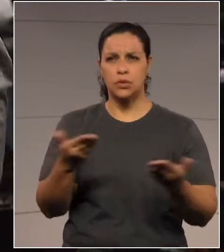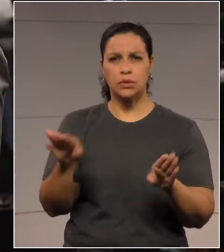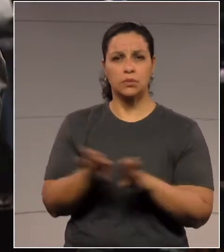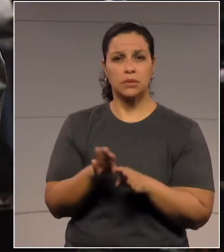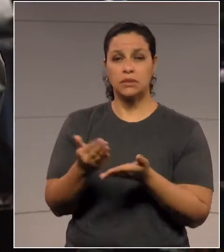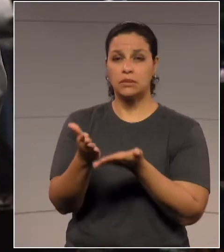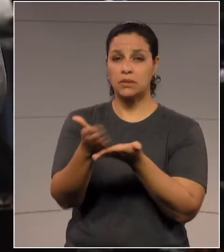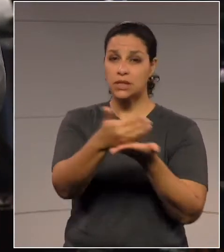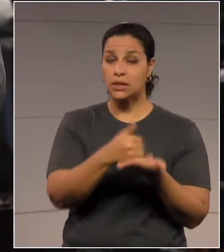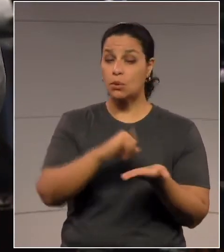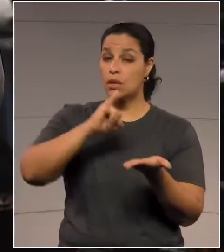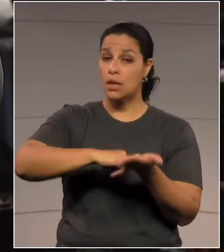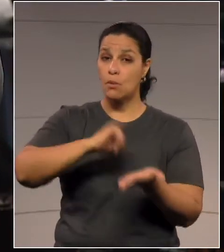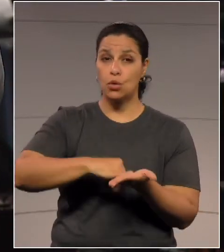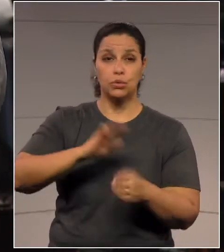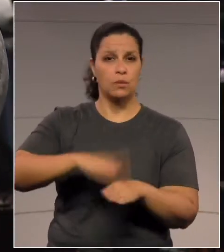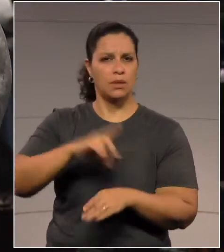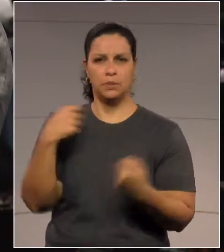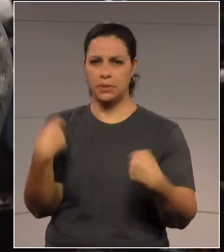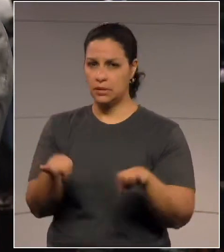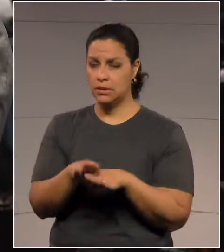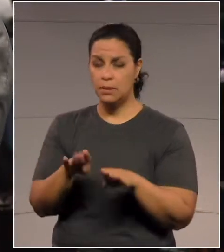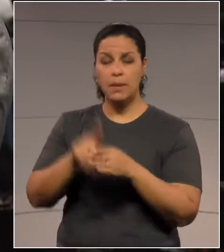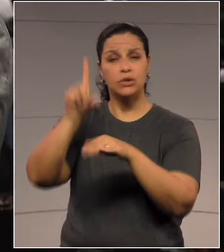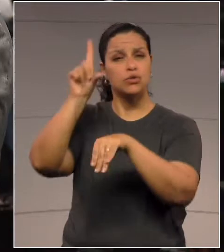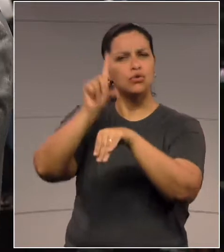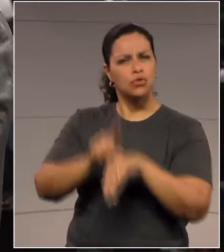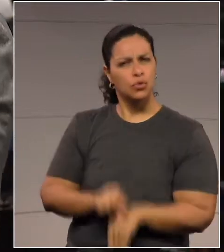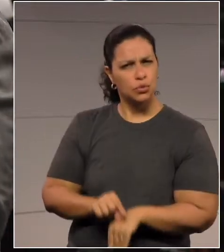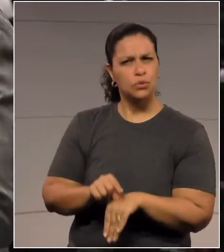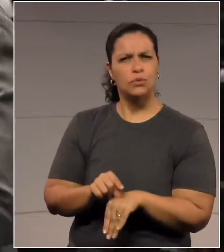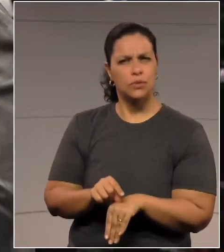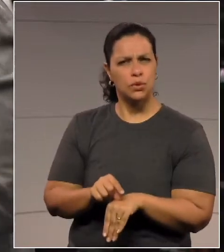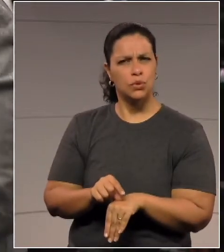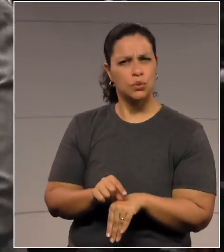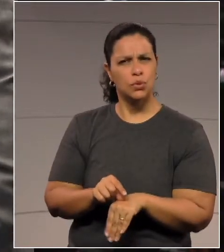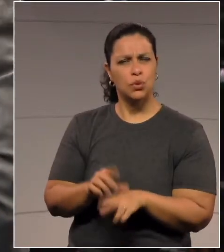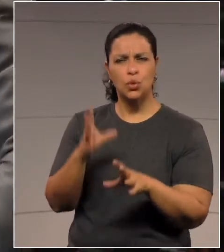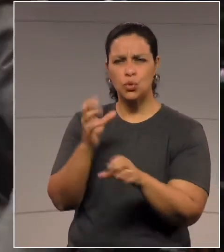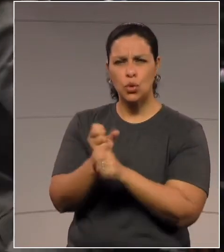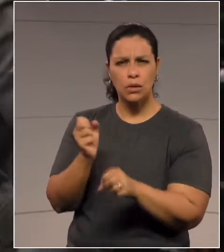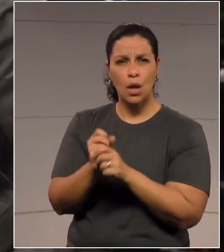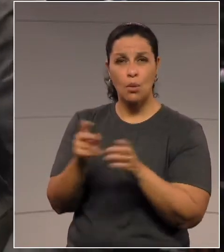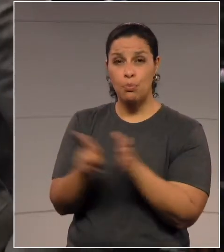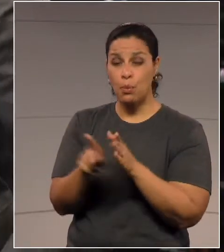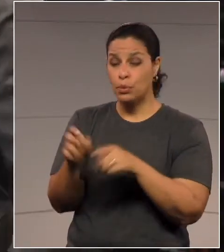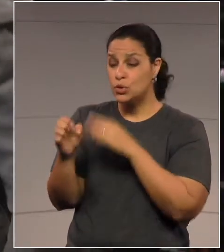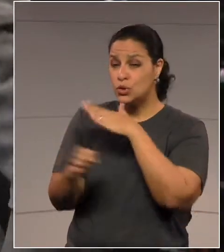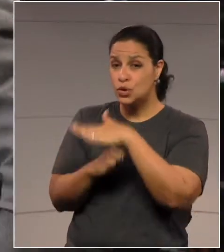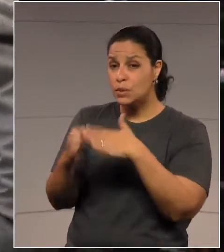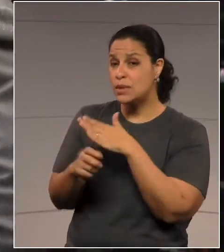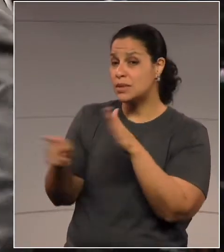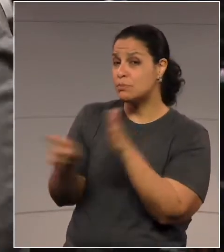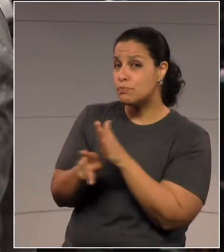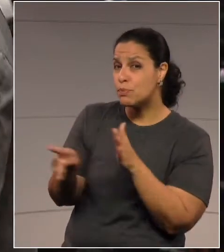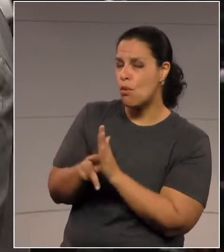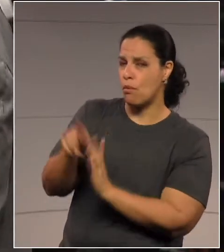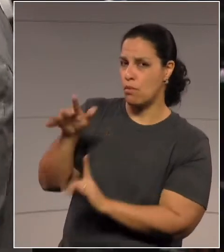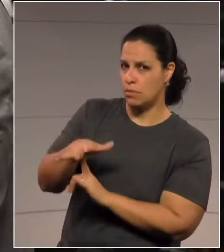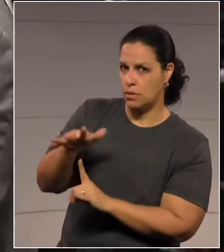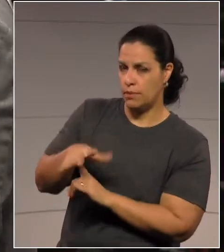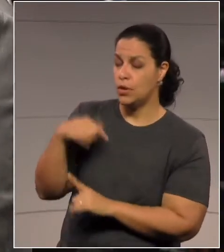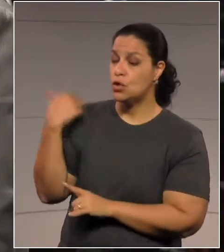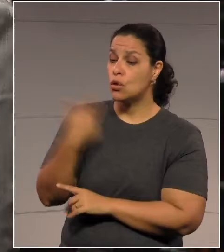a arrecadação com impostos e se diminui a receita patrimonial. A venda